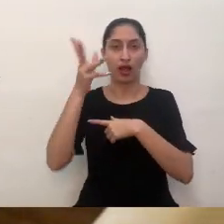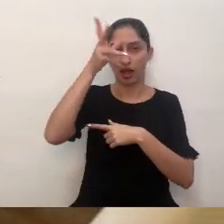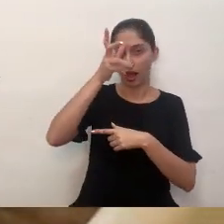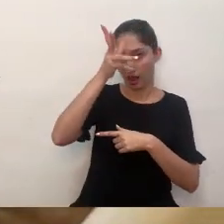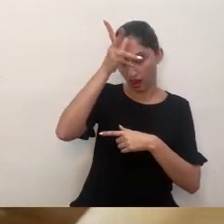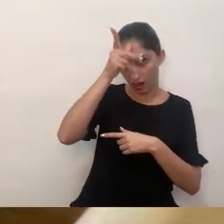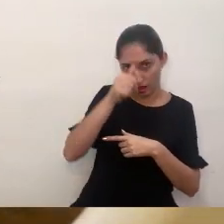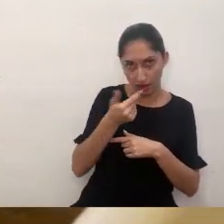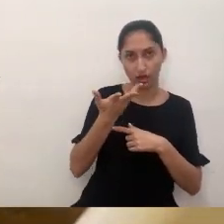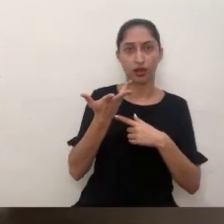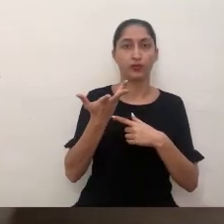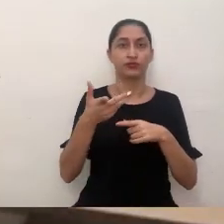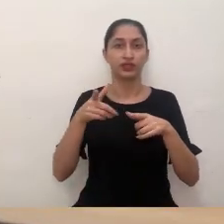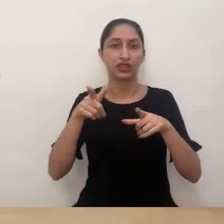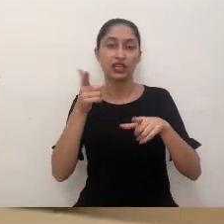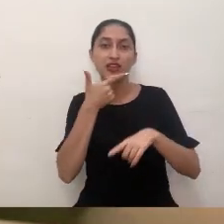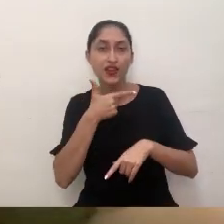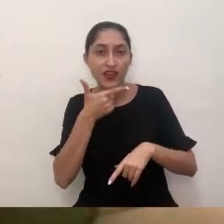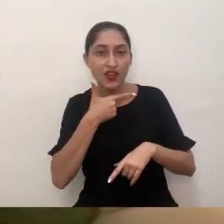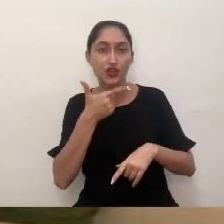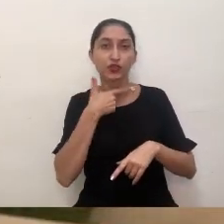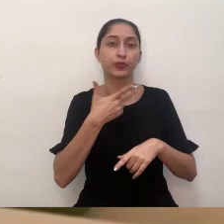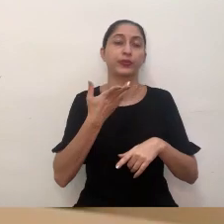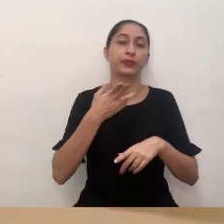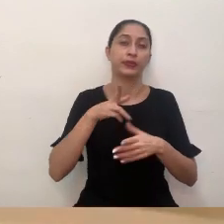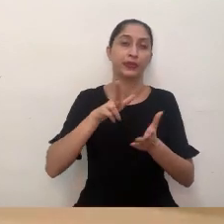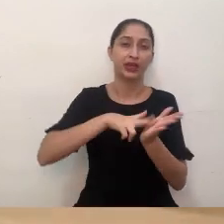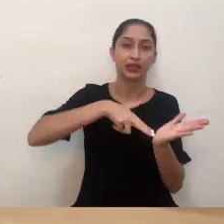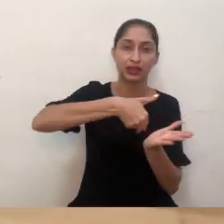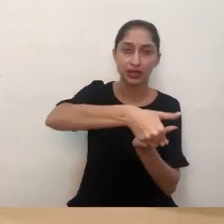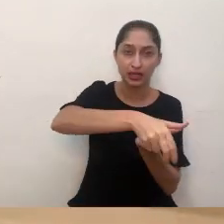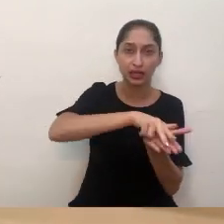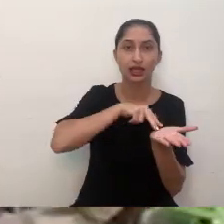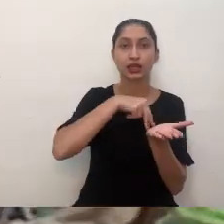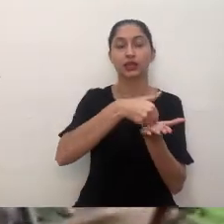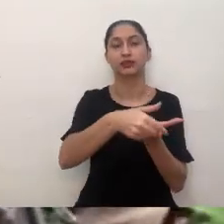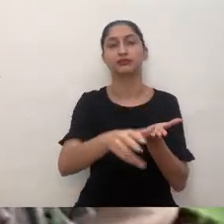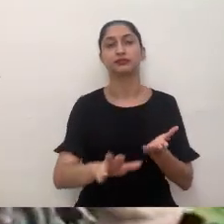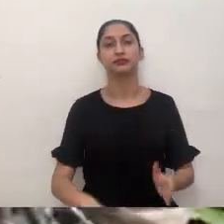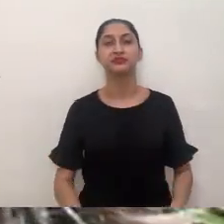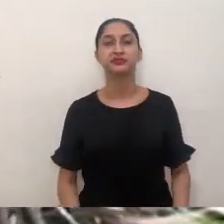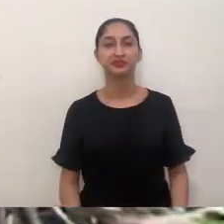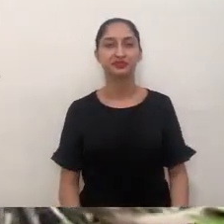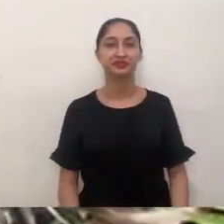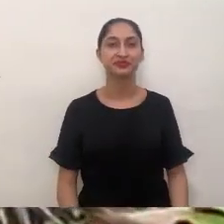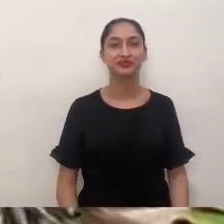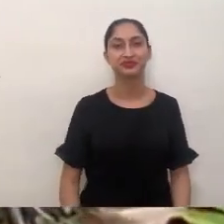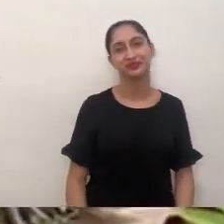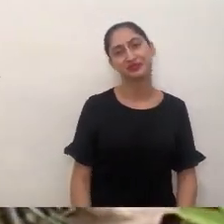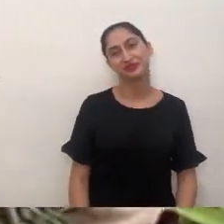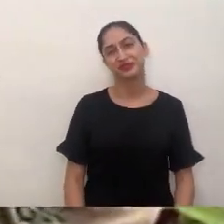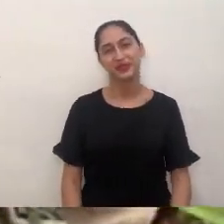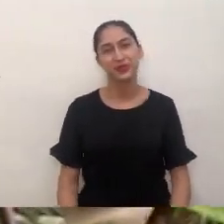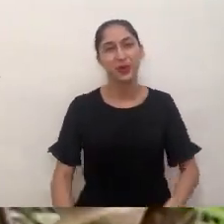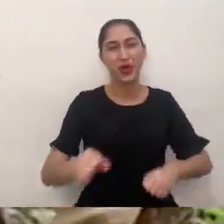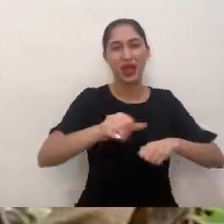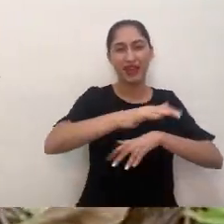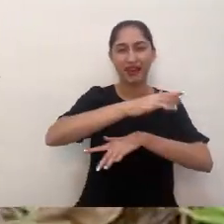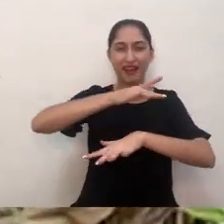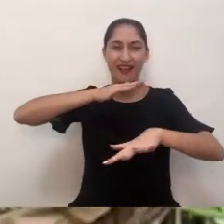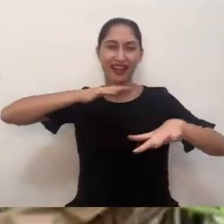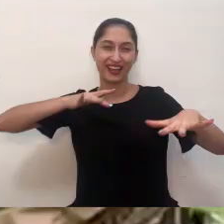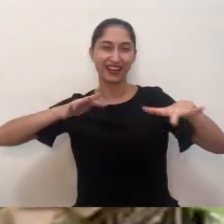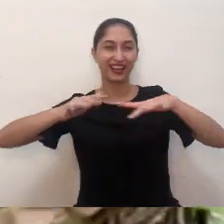requeijão, manteiga de garrafa. Isso é a mão mesmo, porque senão não consegue fazer. Poeira, poeira.